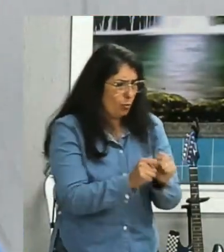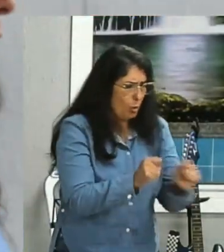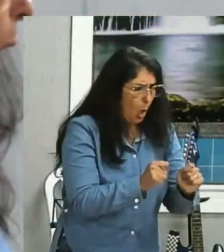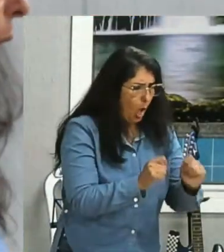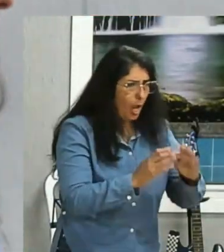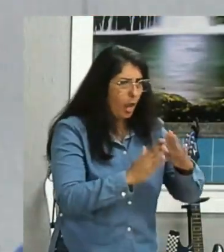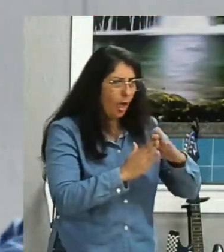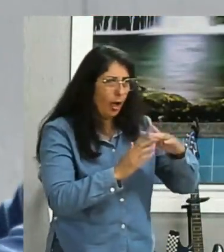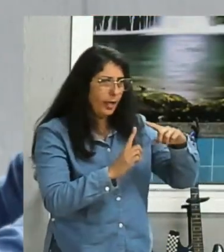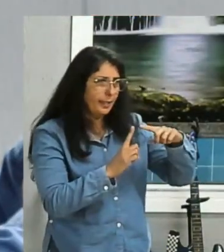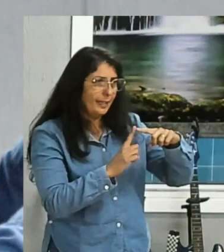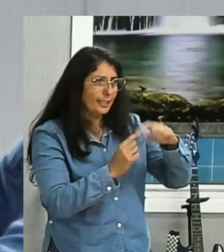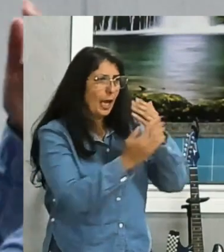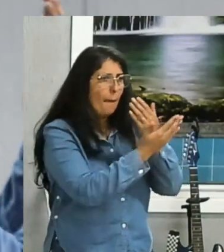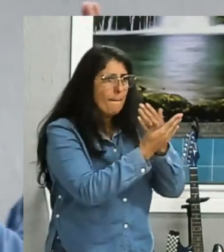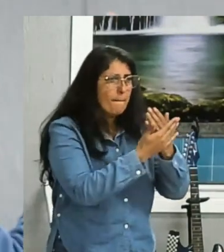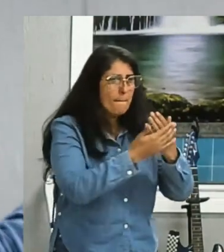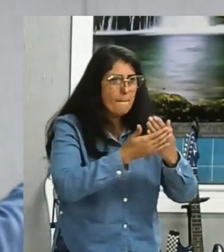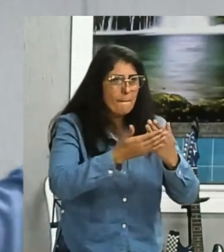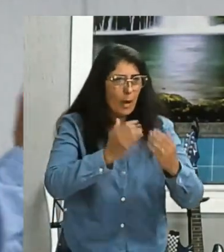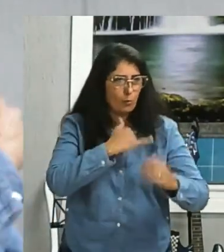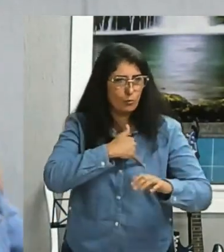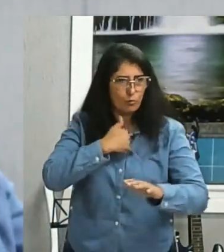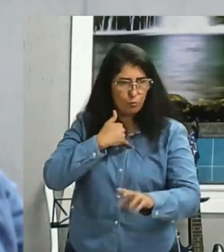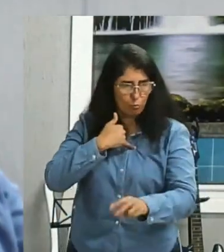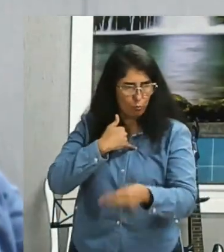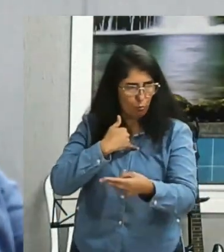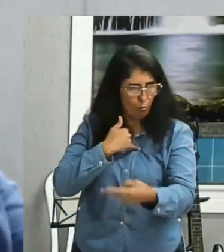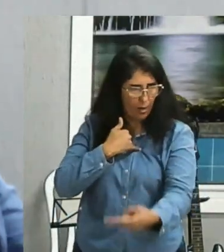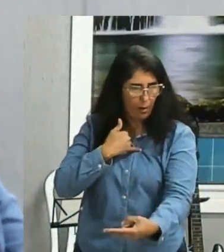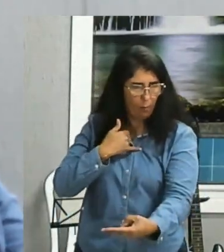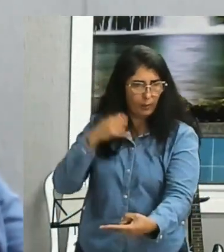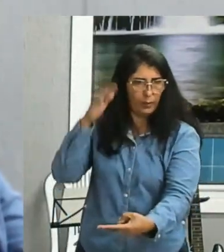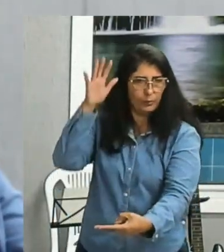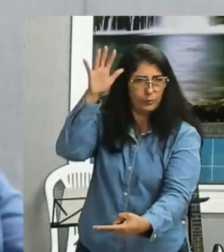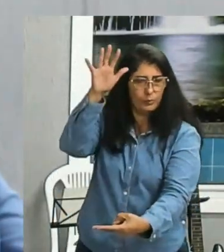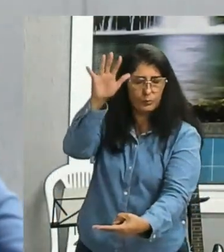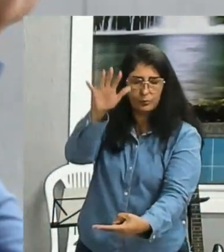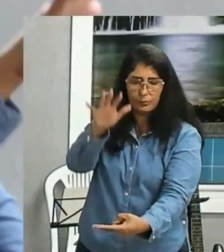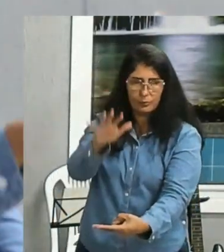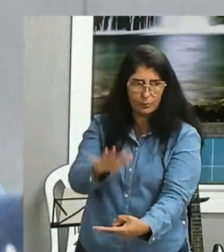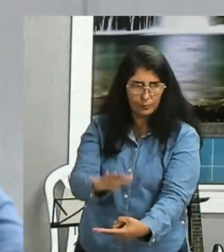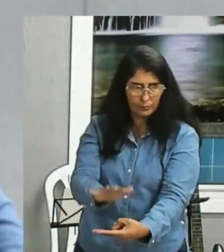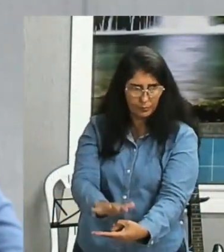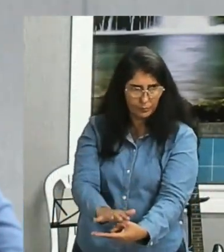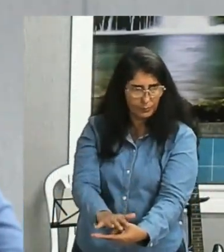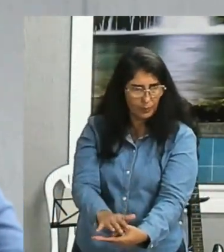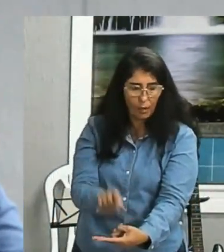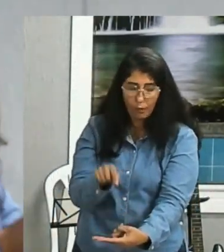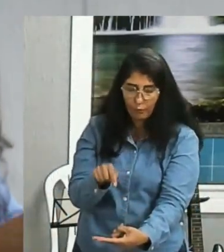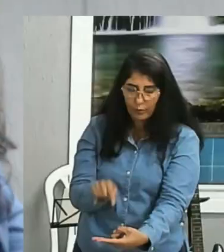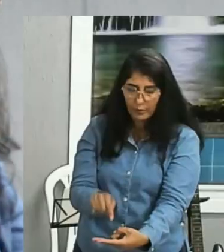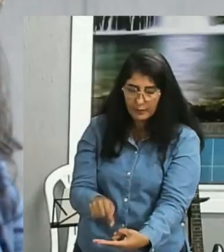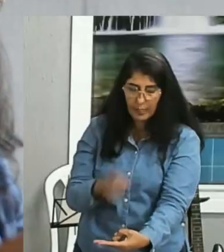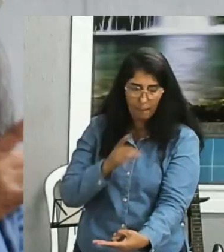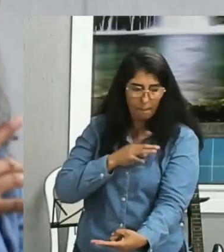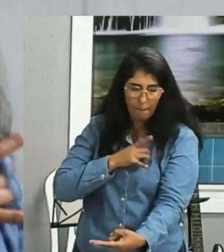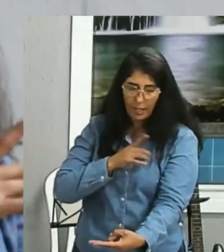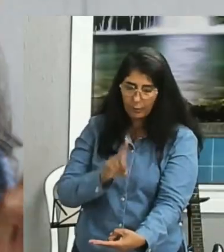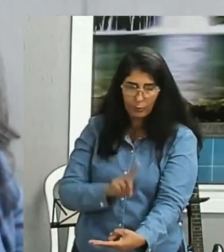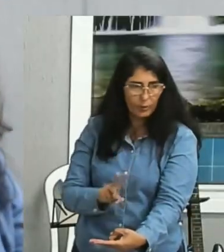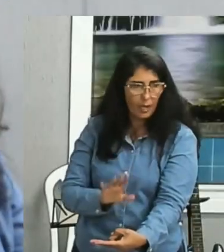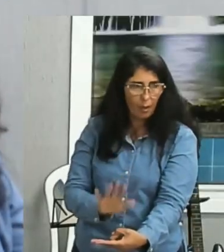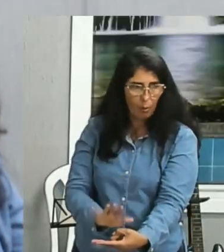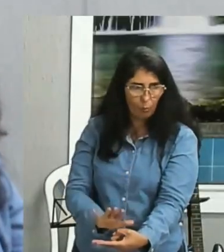igreja, é colocada sobre João, e Jesus disse: não tenha medo, não temais.